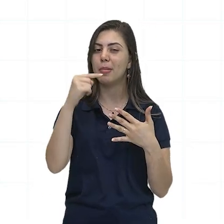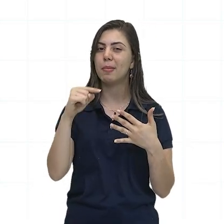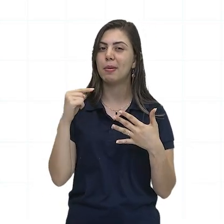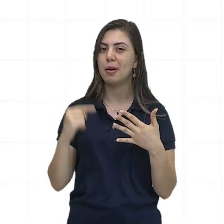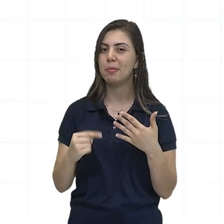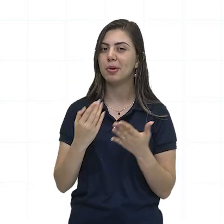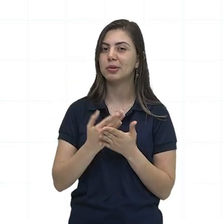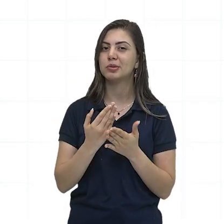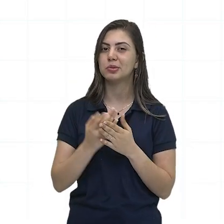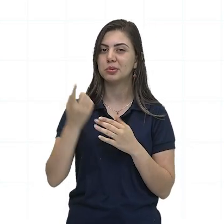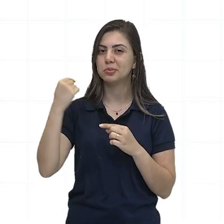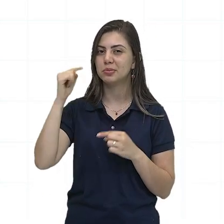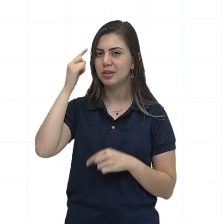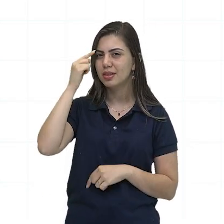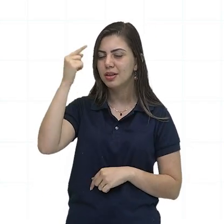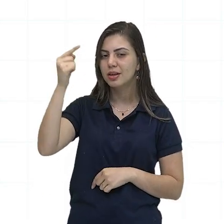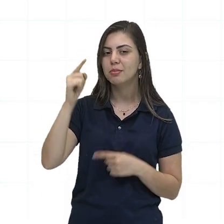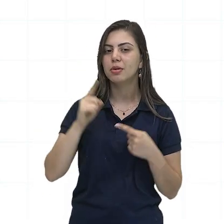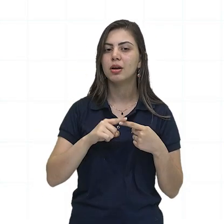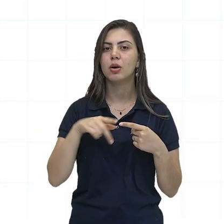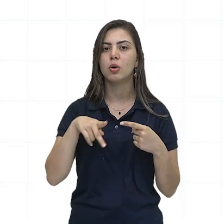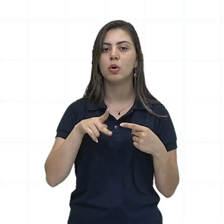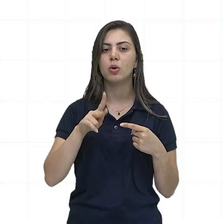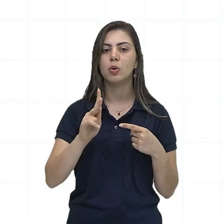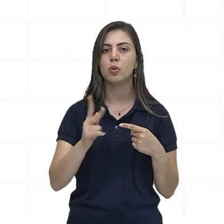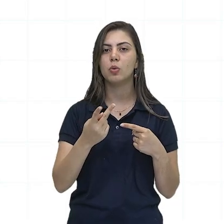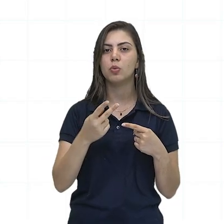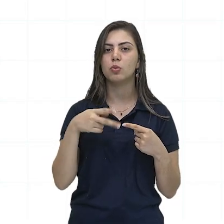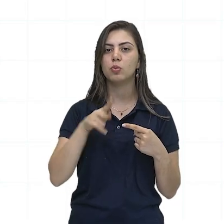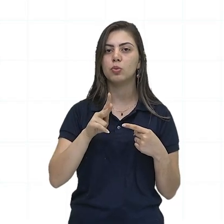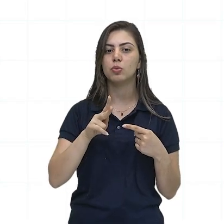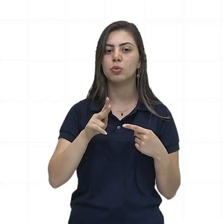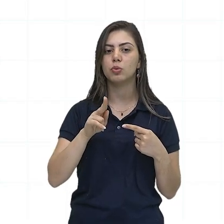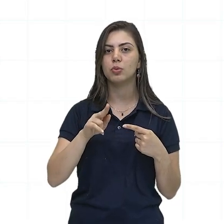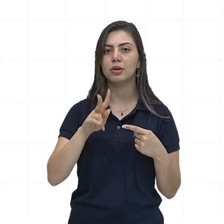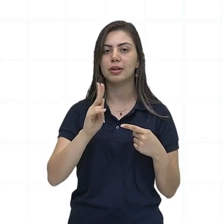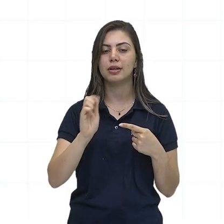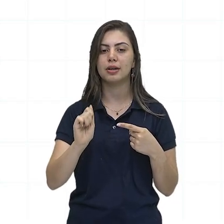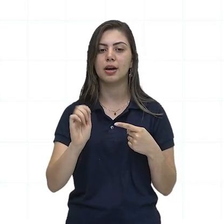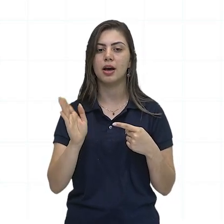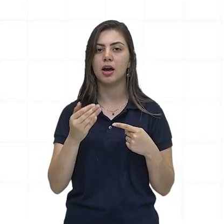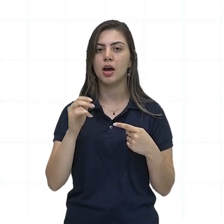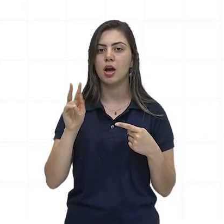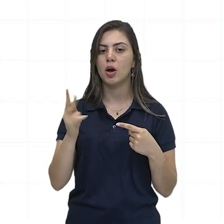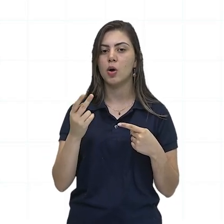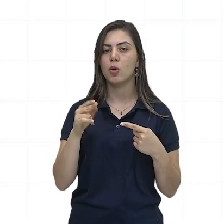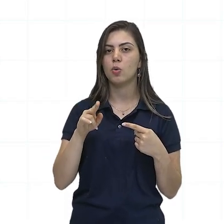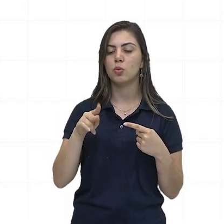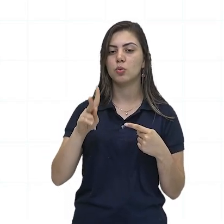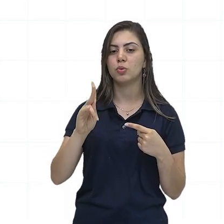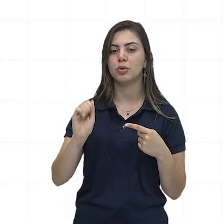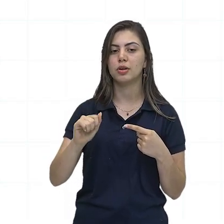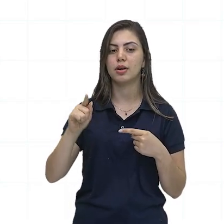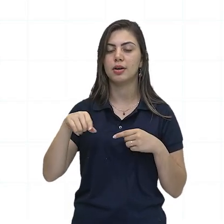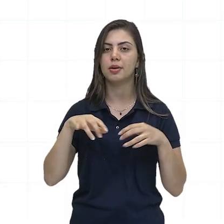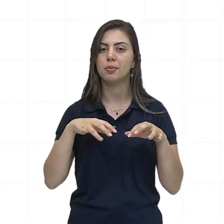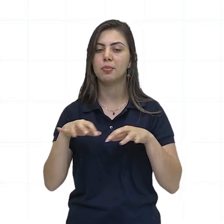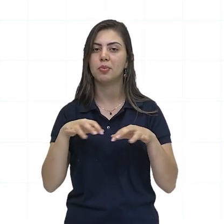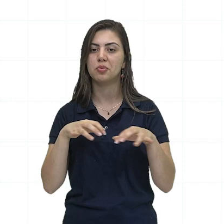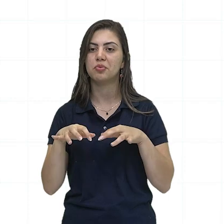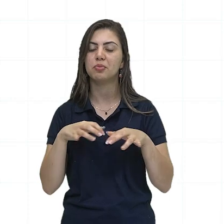na nossa aula foi o cauca, que é uma luta indígena, que também tem esse movimento